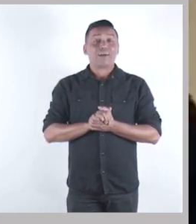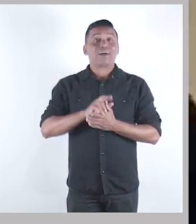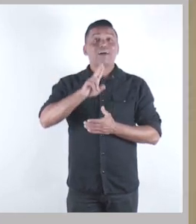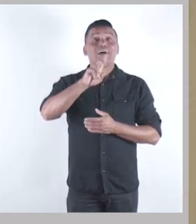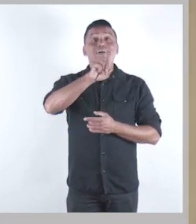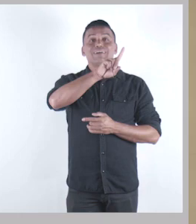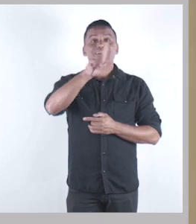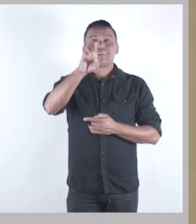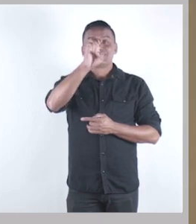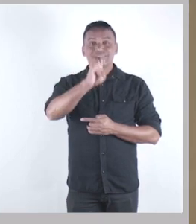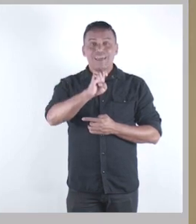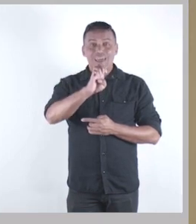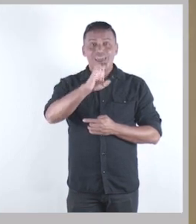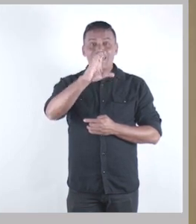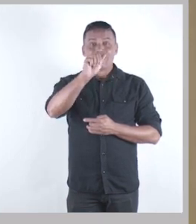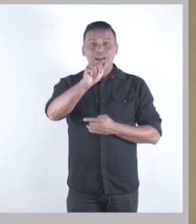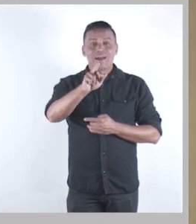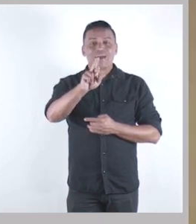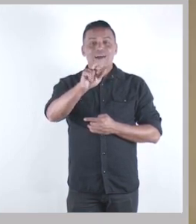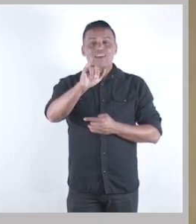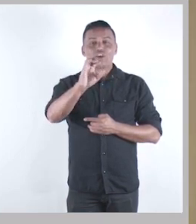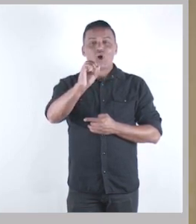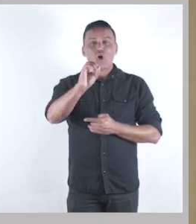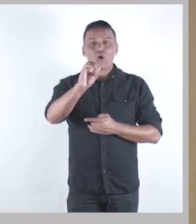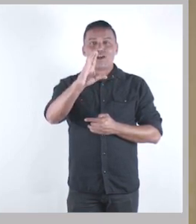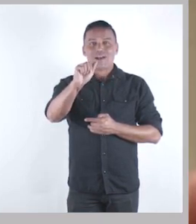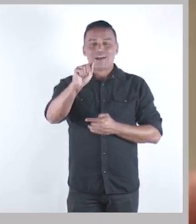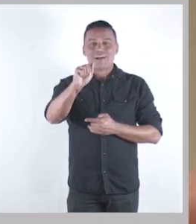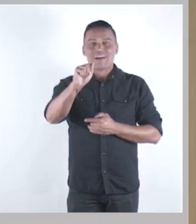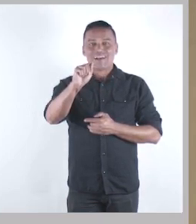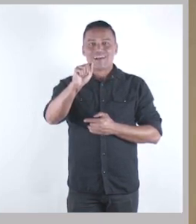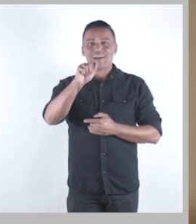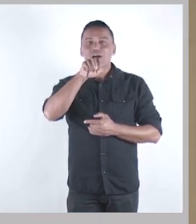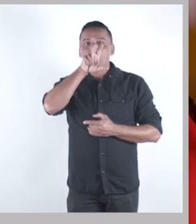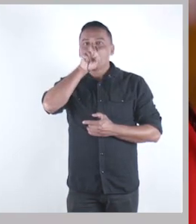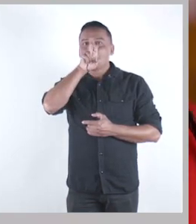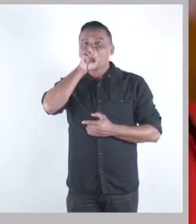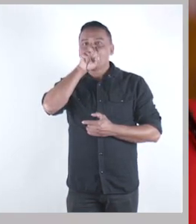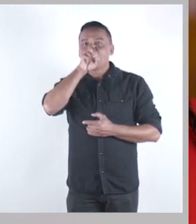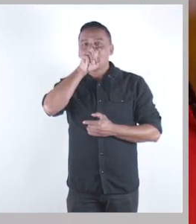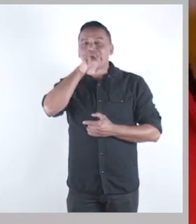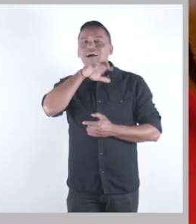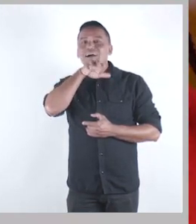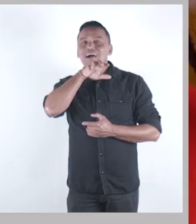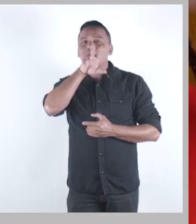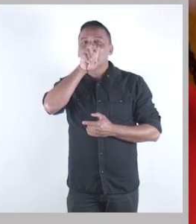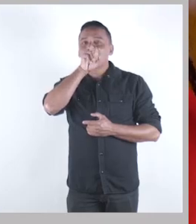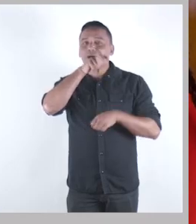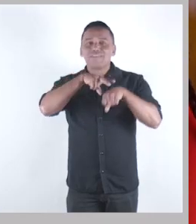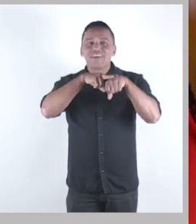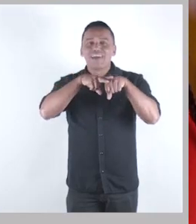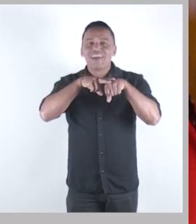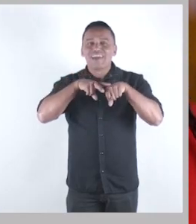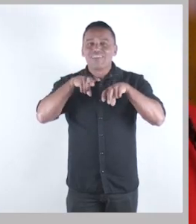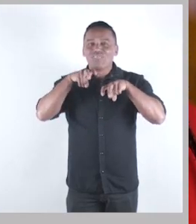Zé Carioca, exatamente. Nós descobrimos Sim. nestas bibliotecas, né? Tudo que era